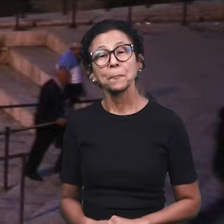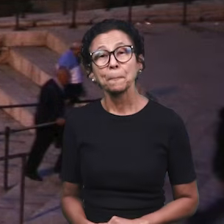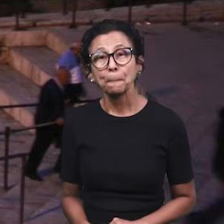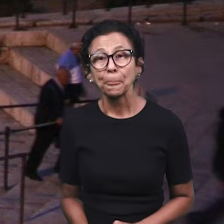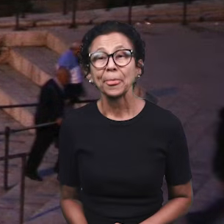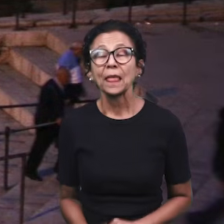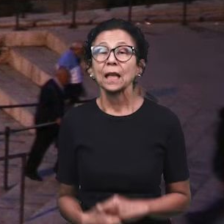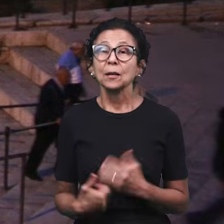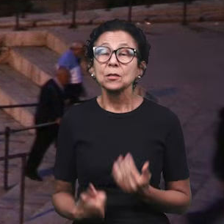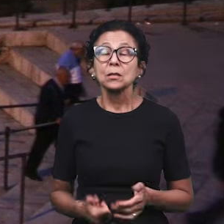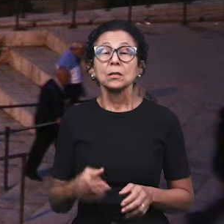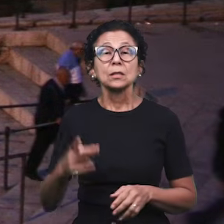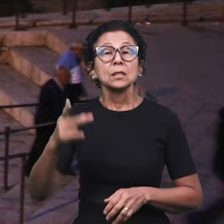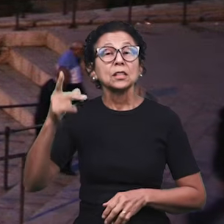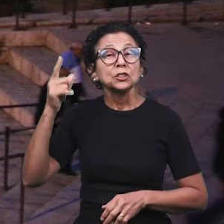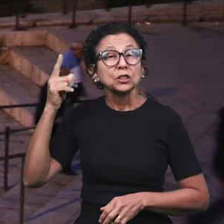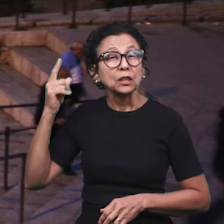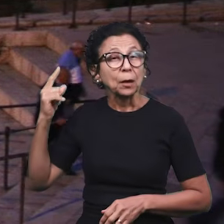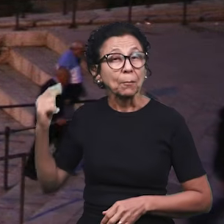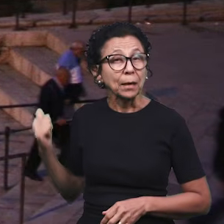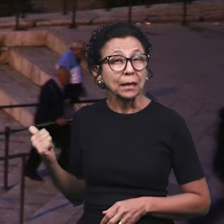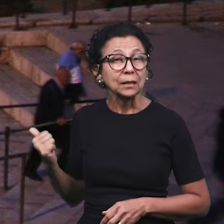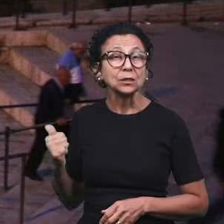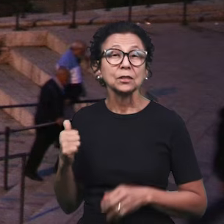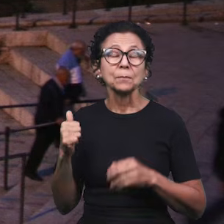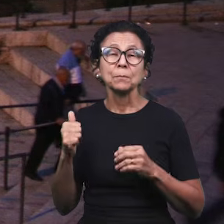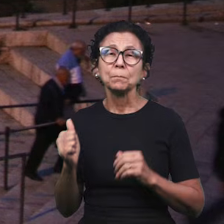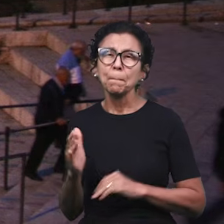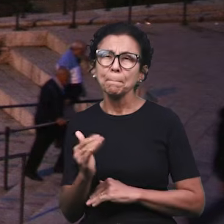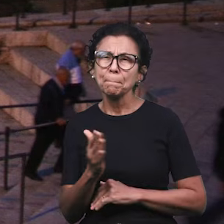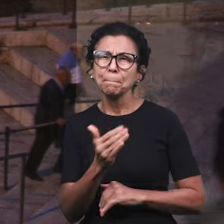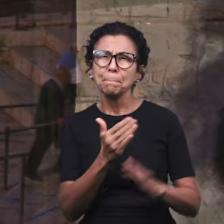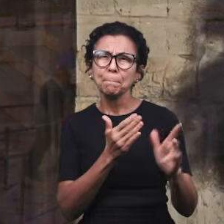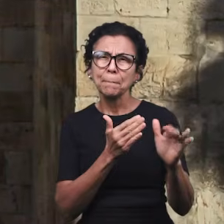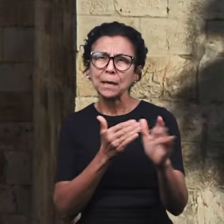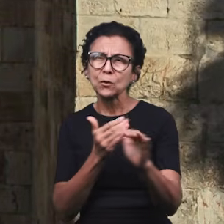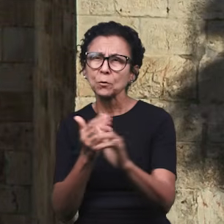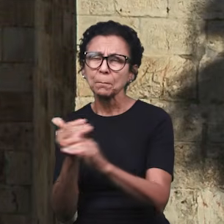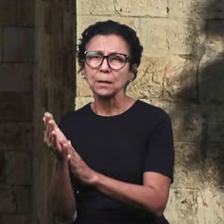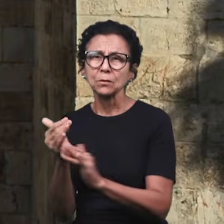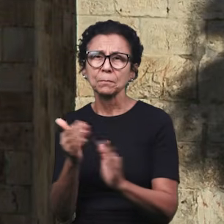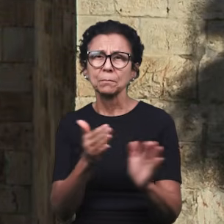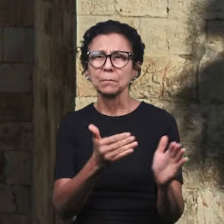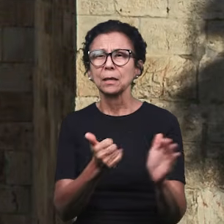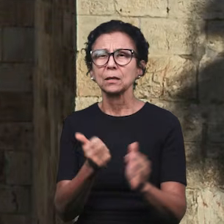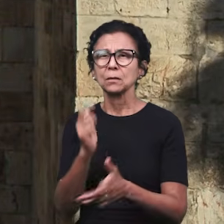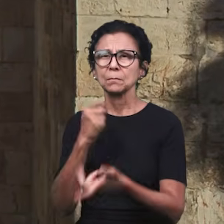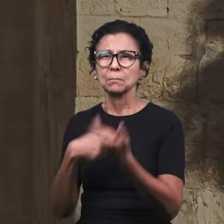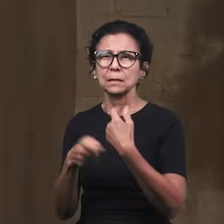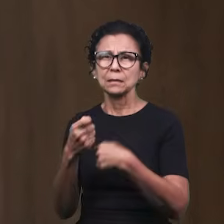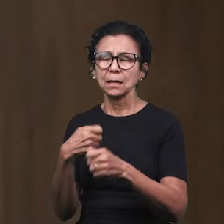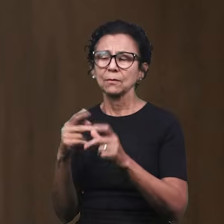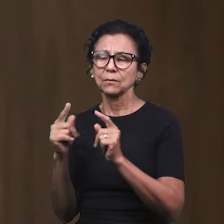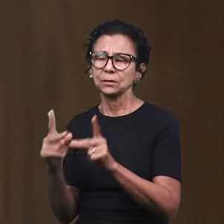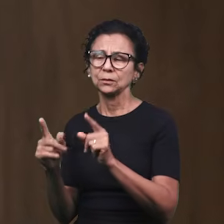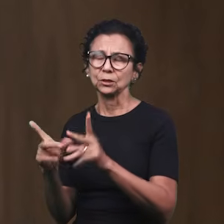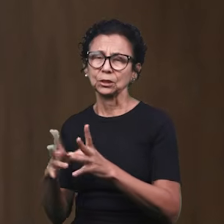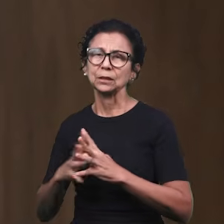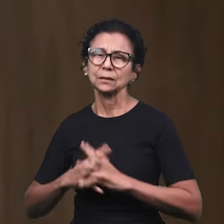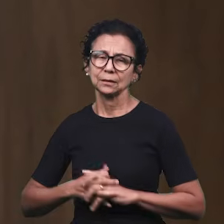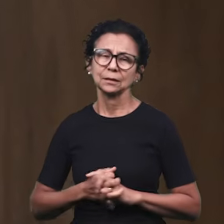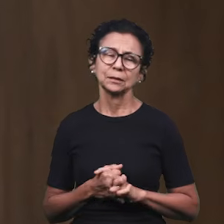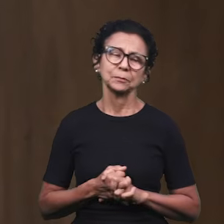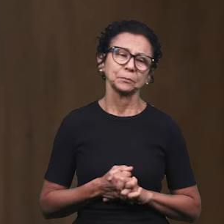por causa dos produtos pescados no mar da Galileia, principalmente. Mas vamos dar